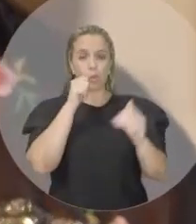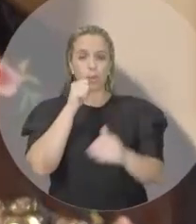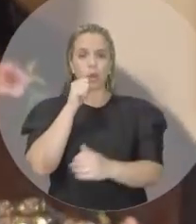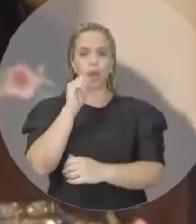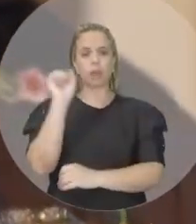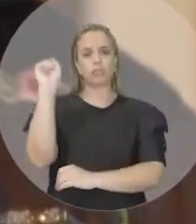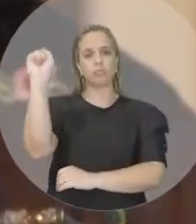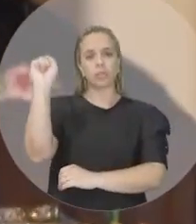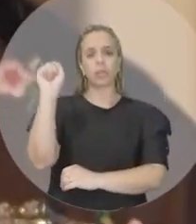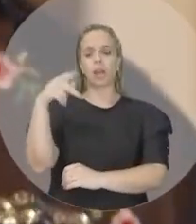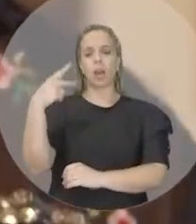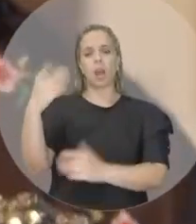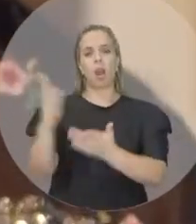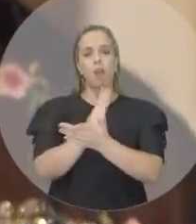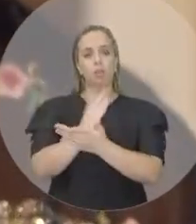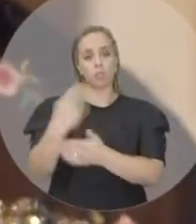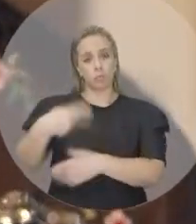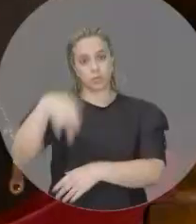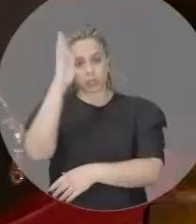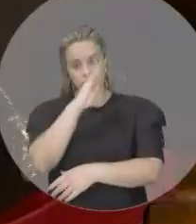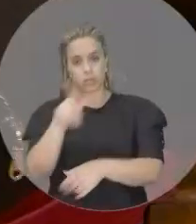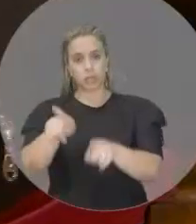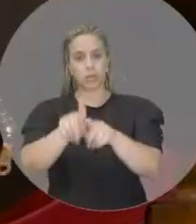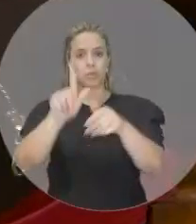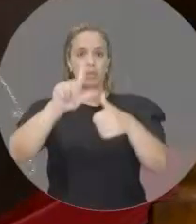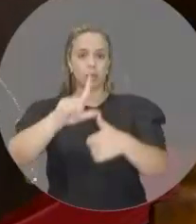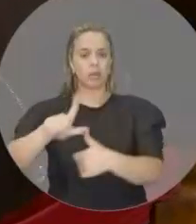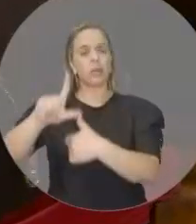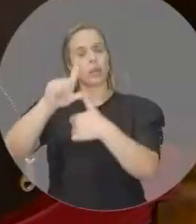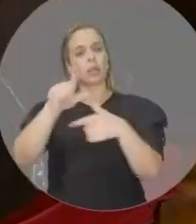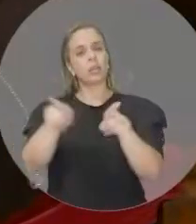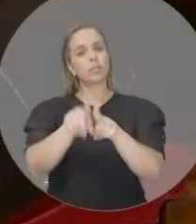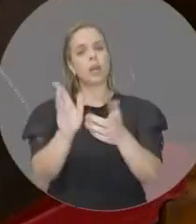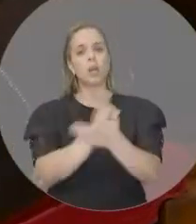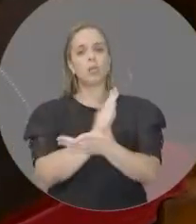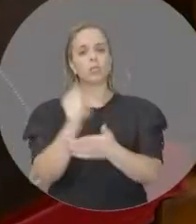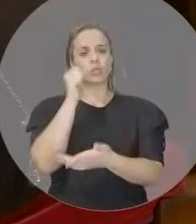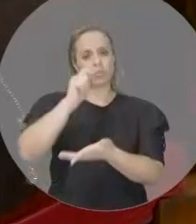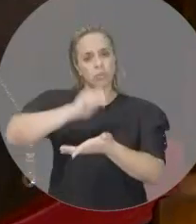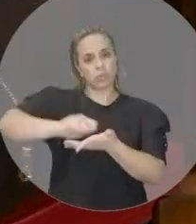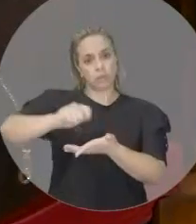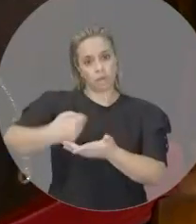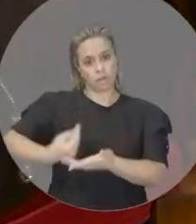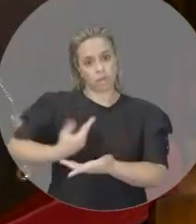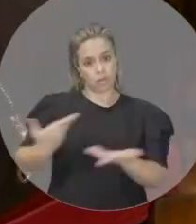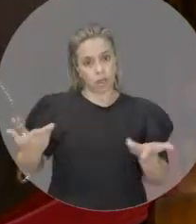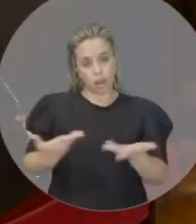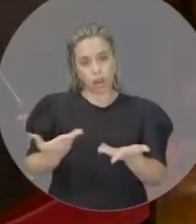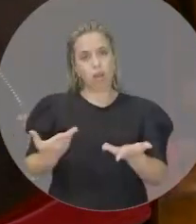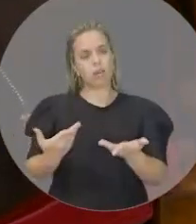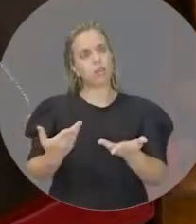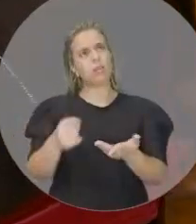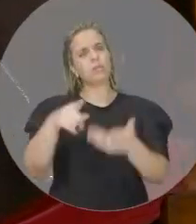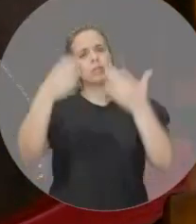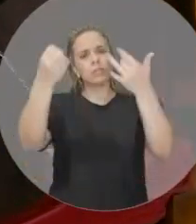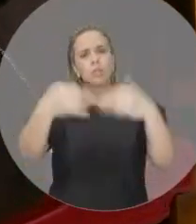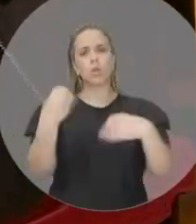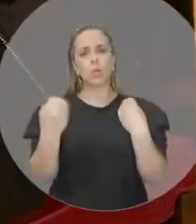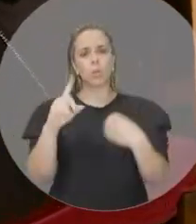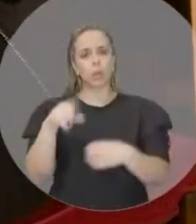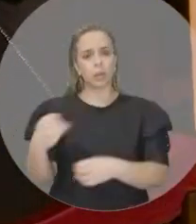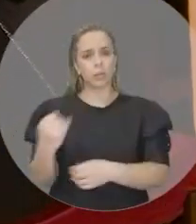femininas da América Latina, não só aqui do Brasil, e principalmente escritoras contemporâneas. E você fala um pouco sobre a importância de